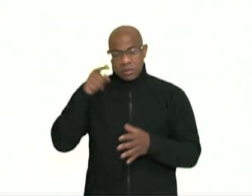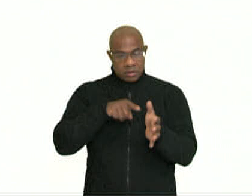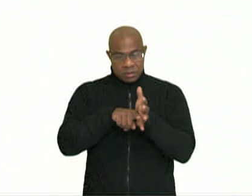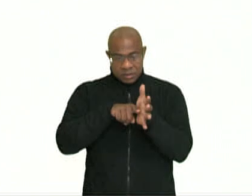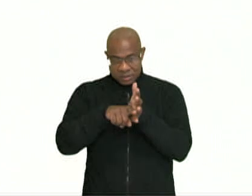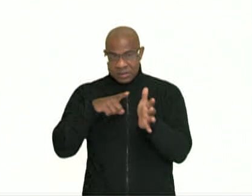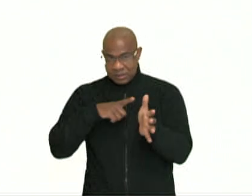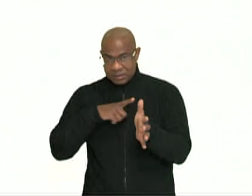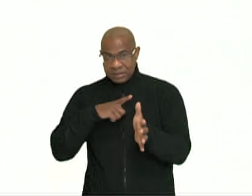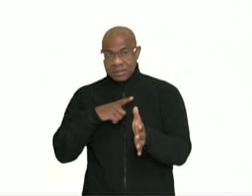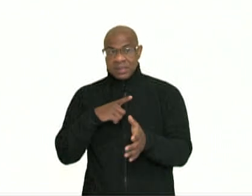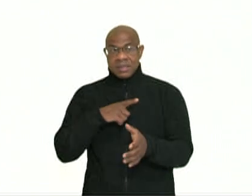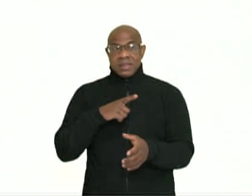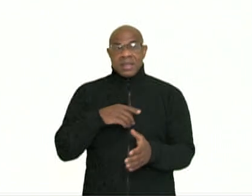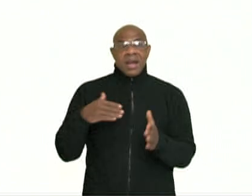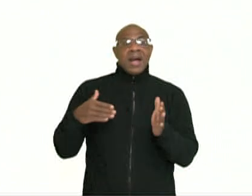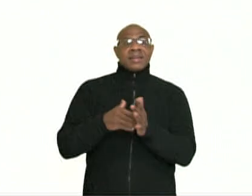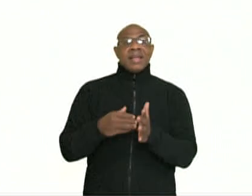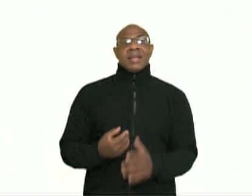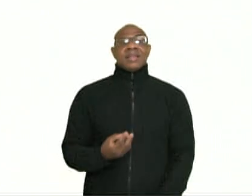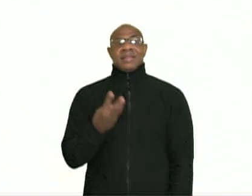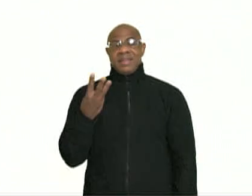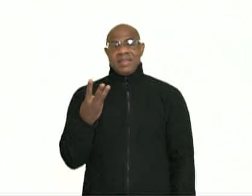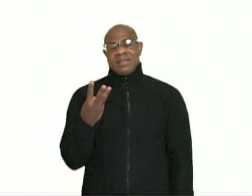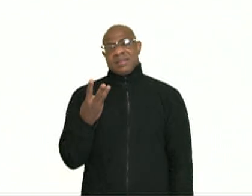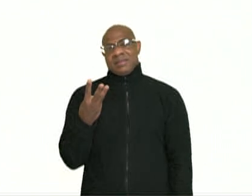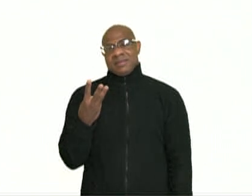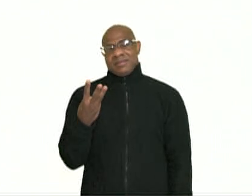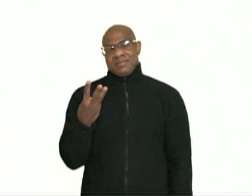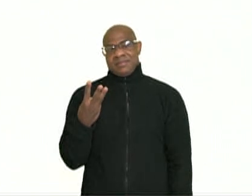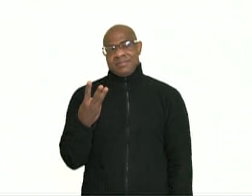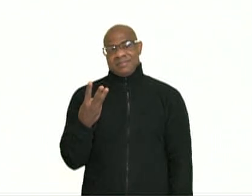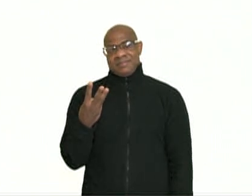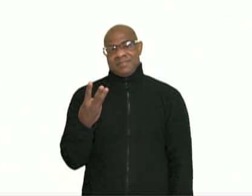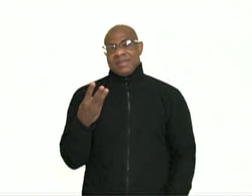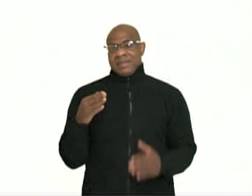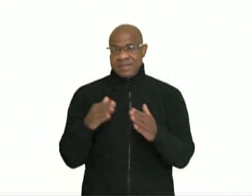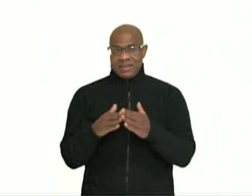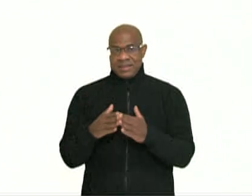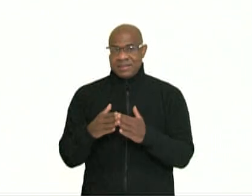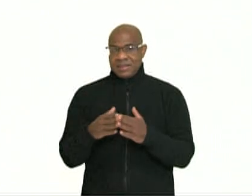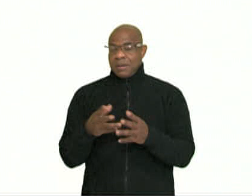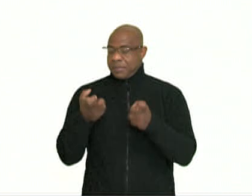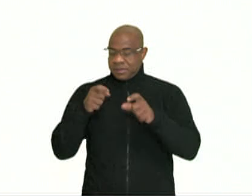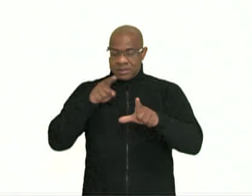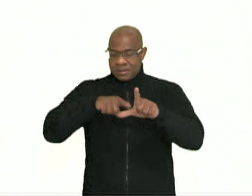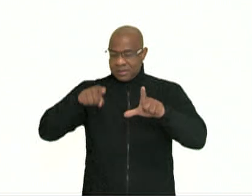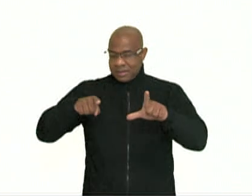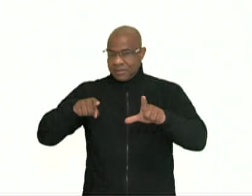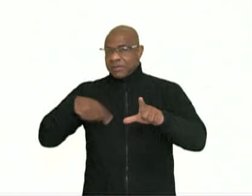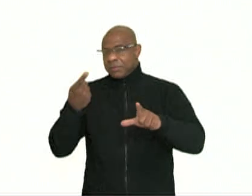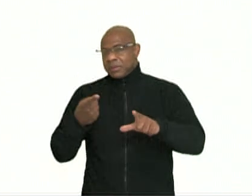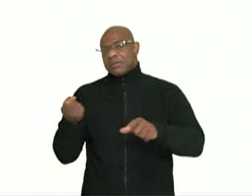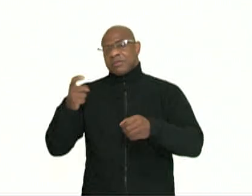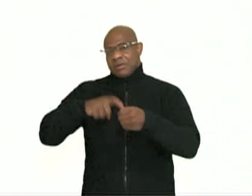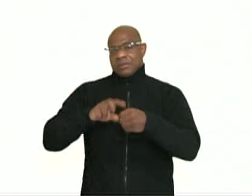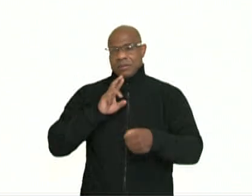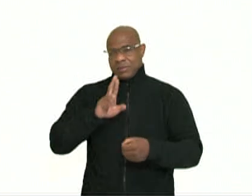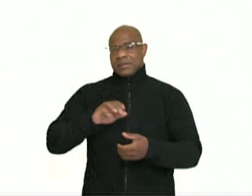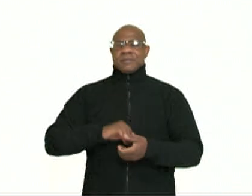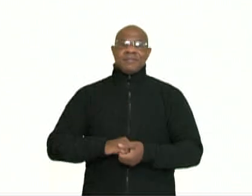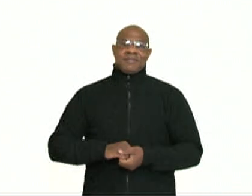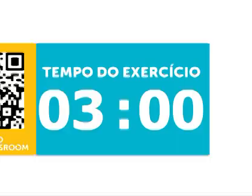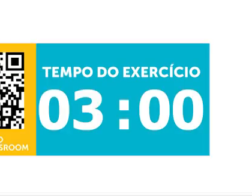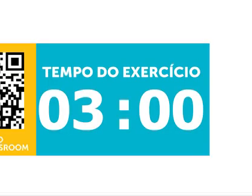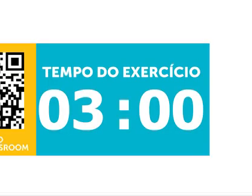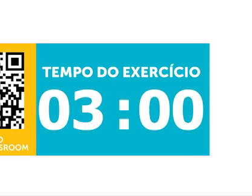TV tem até três aparelhos em casa? Olha o gráfico, responde aí que eu já volto.